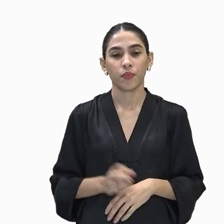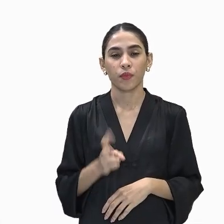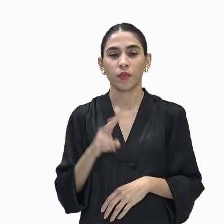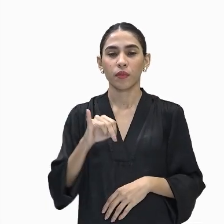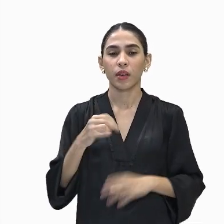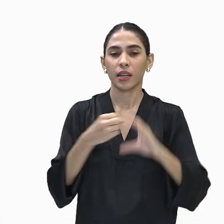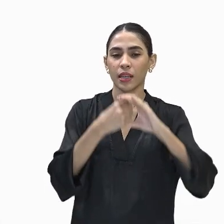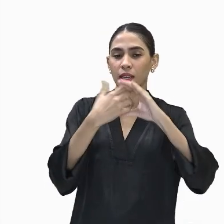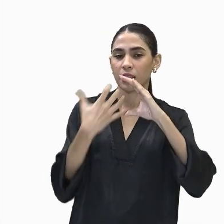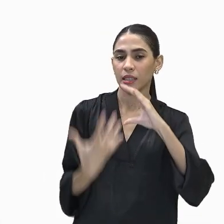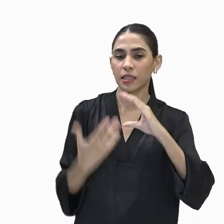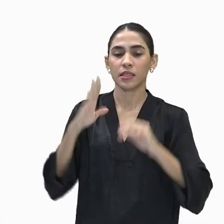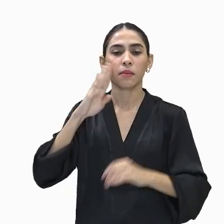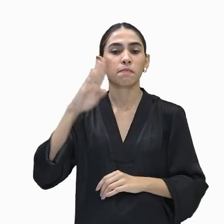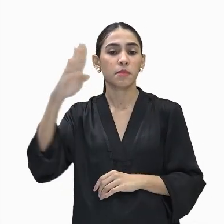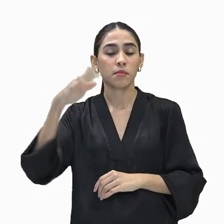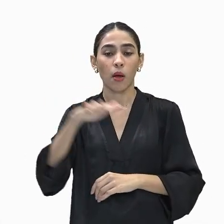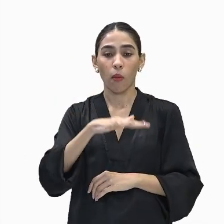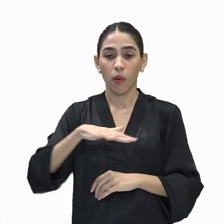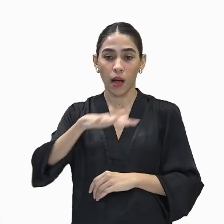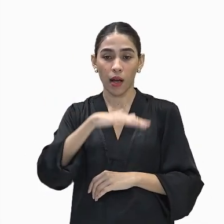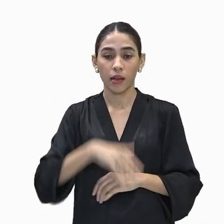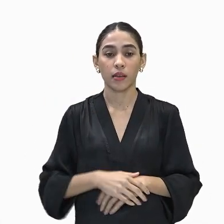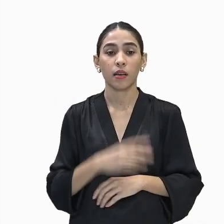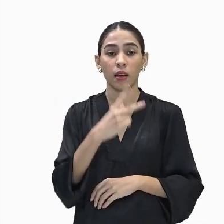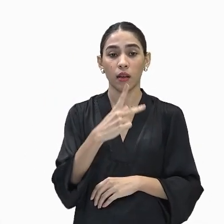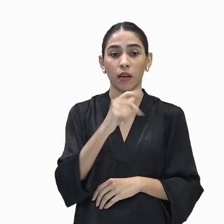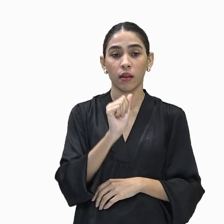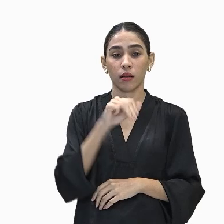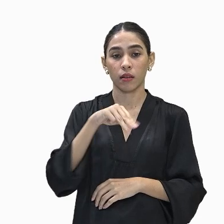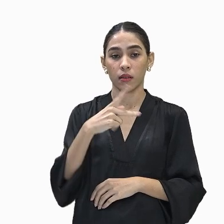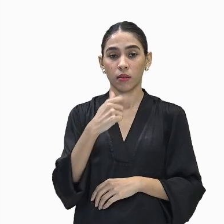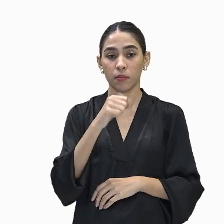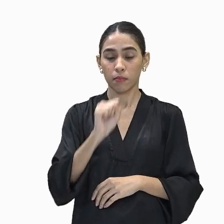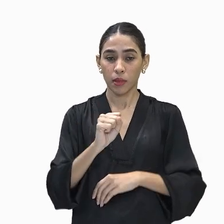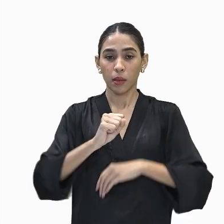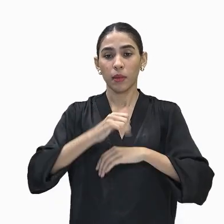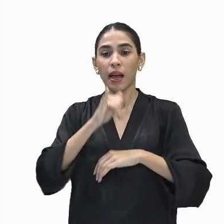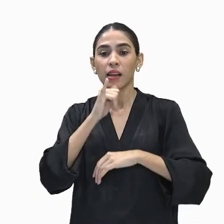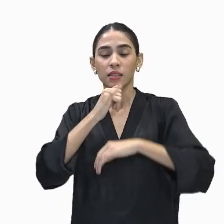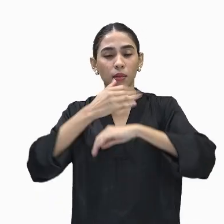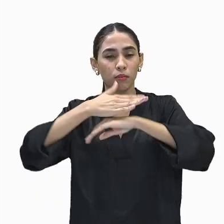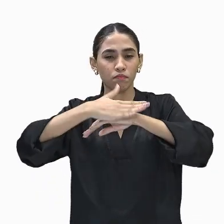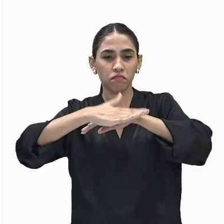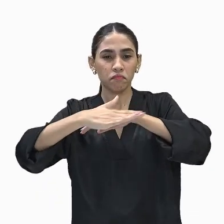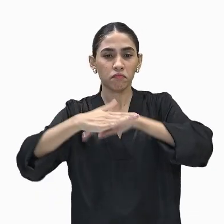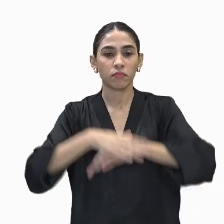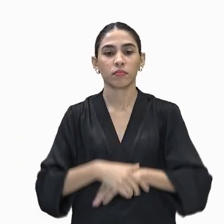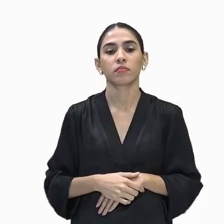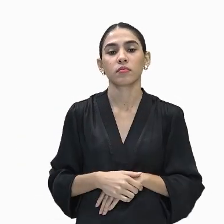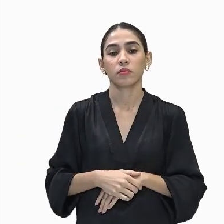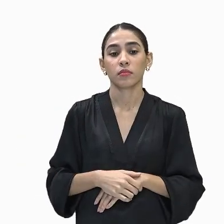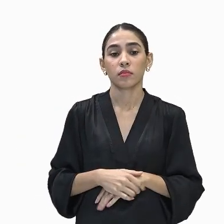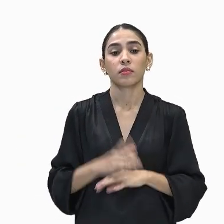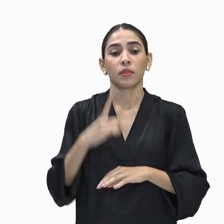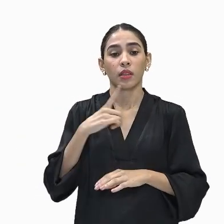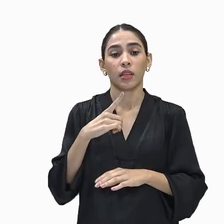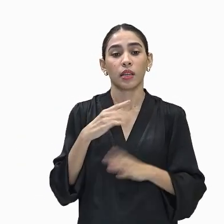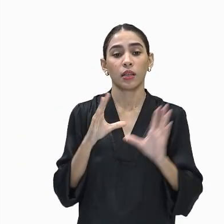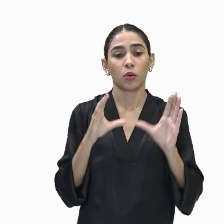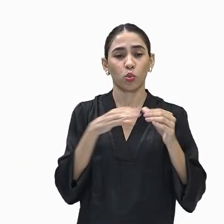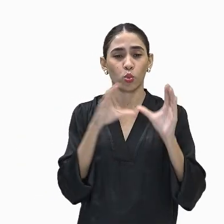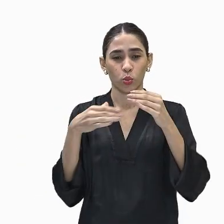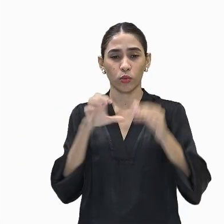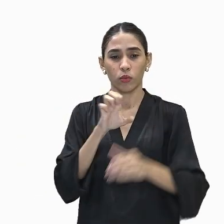de vegetação desse local, né? Os Pampas apresentam uma vegetação mais rasteira. Ele apresenta espécies